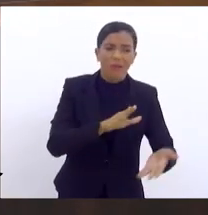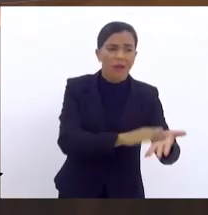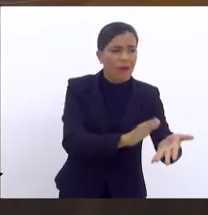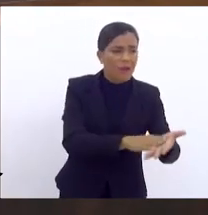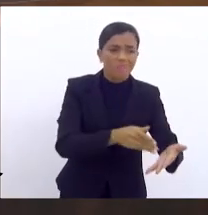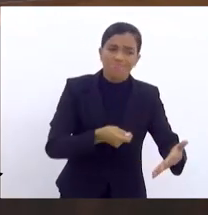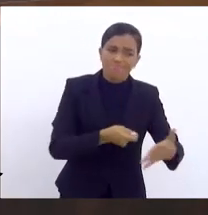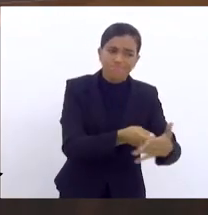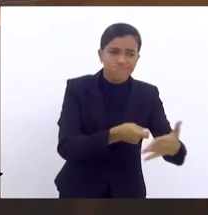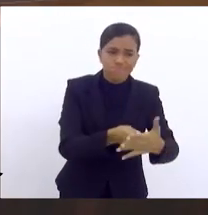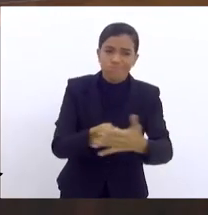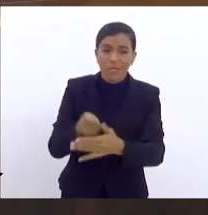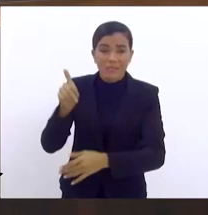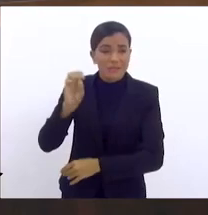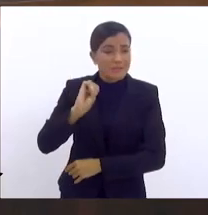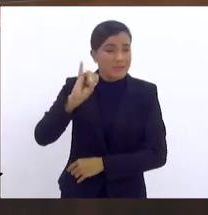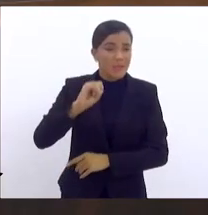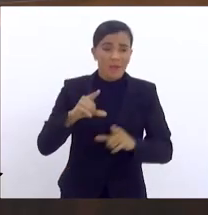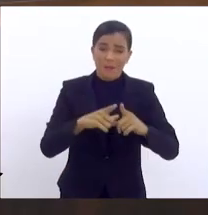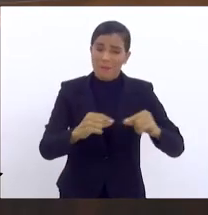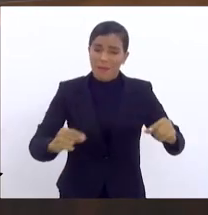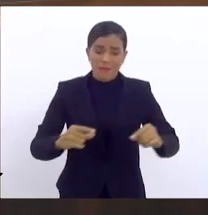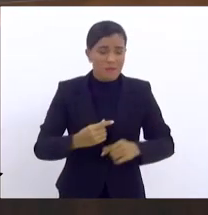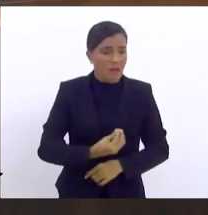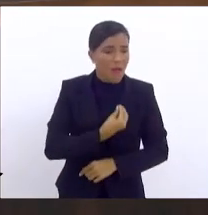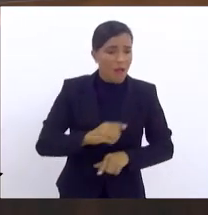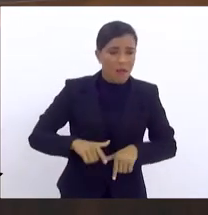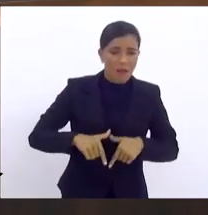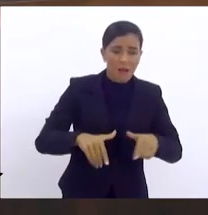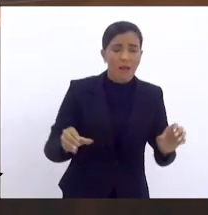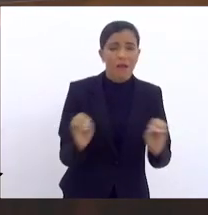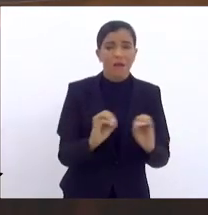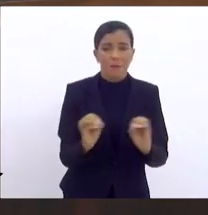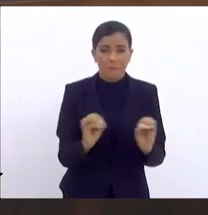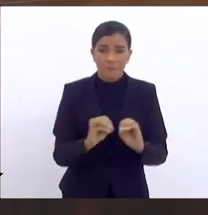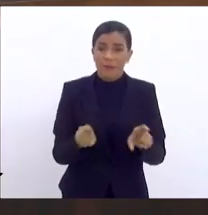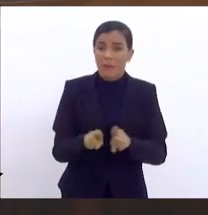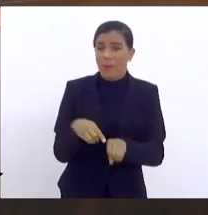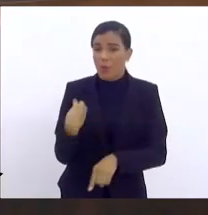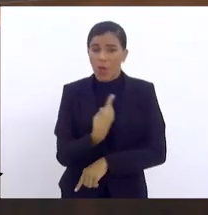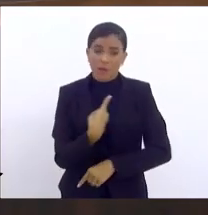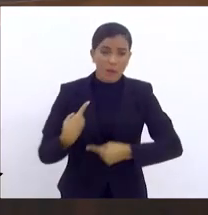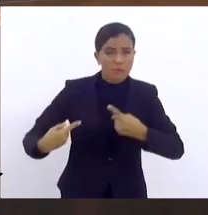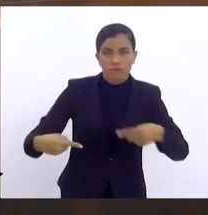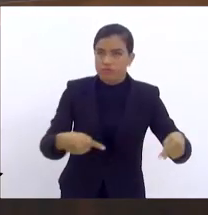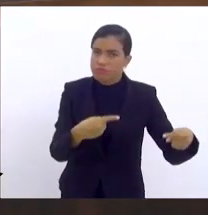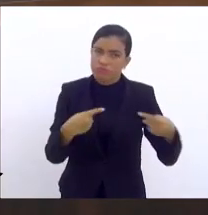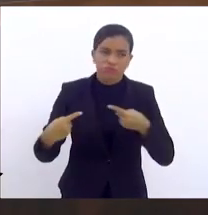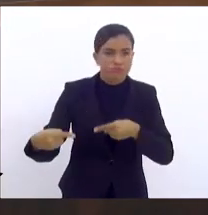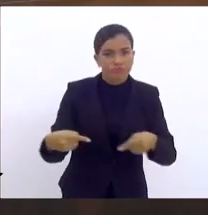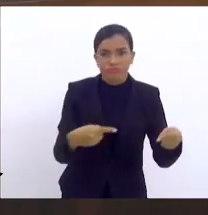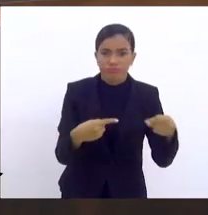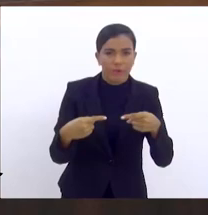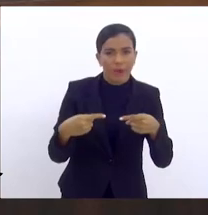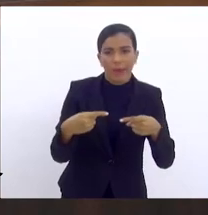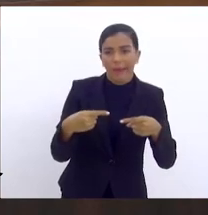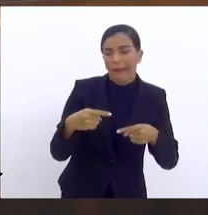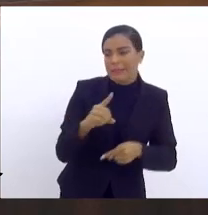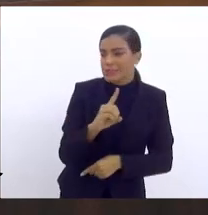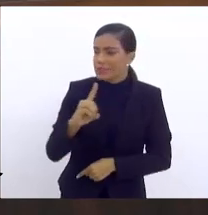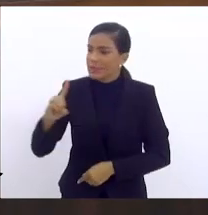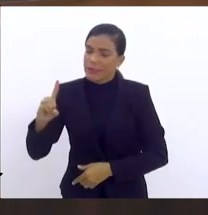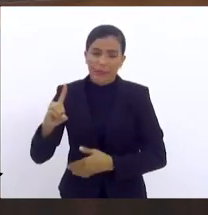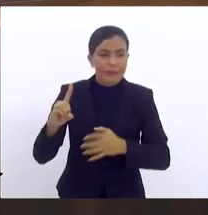se Brasília não fizer a parte deles não adianta lá a gente ficar discutindo é lá de posição Odontológica